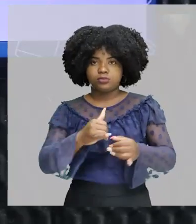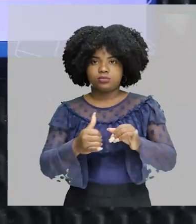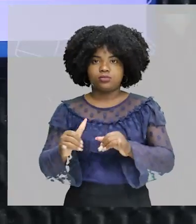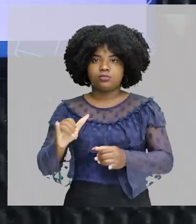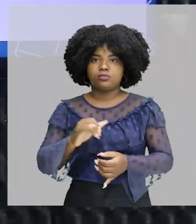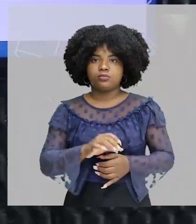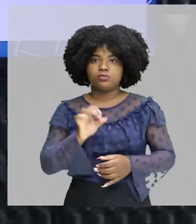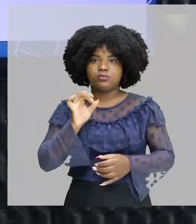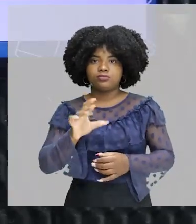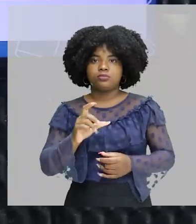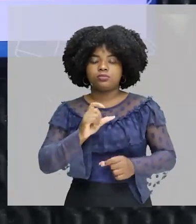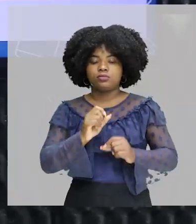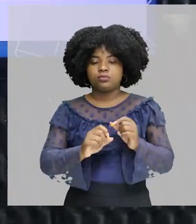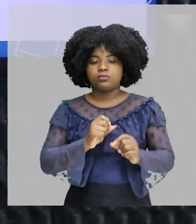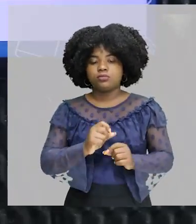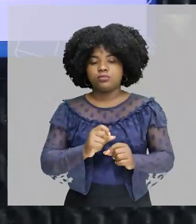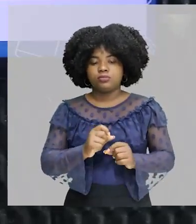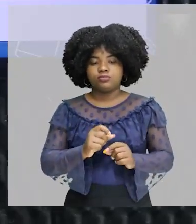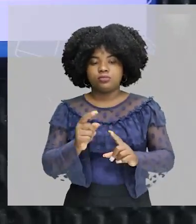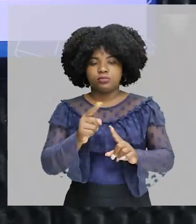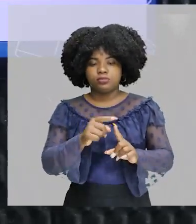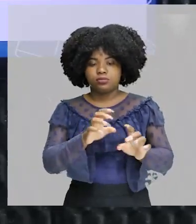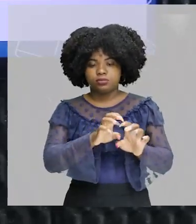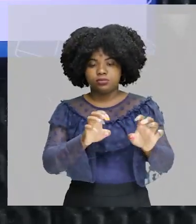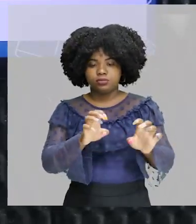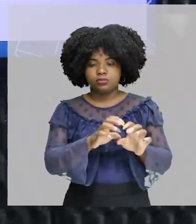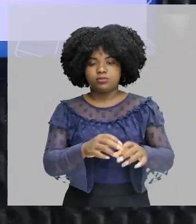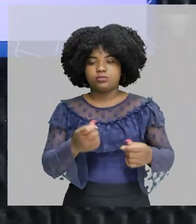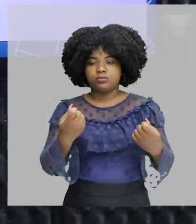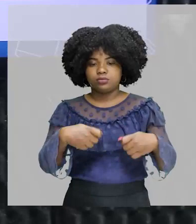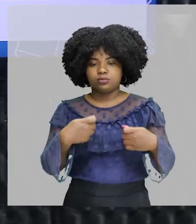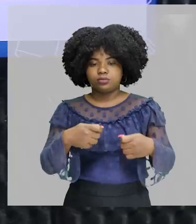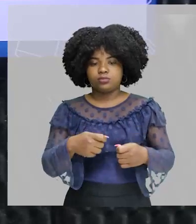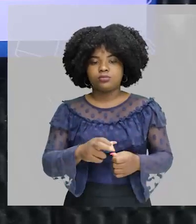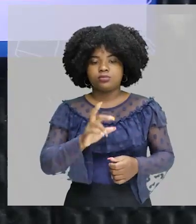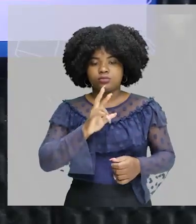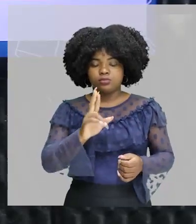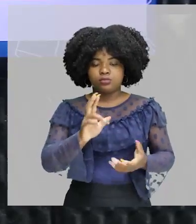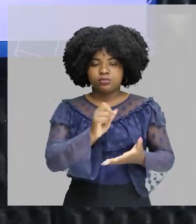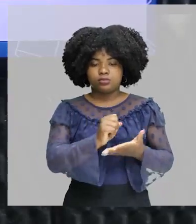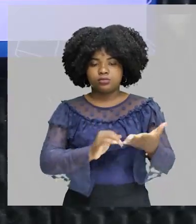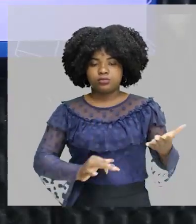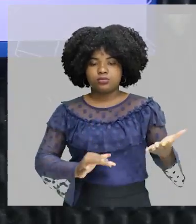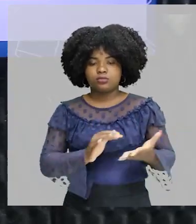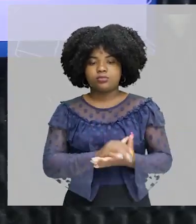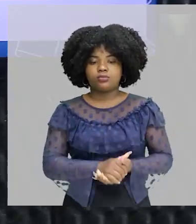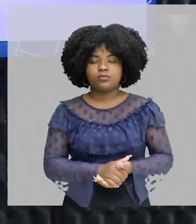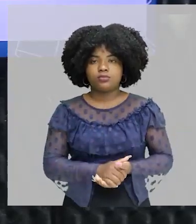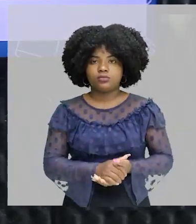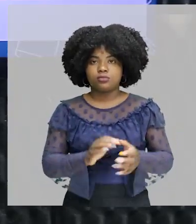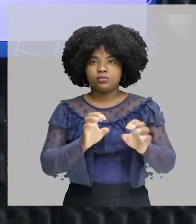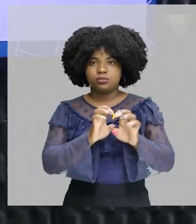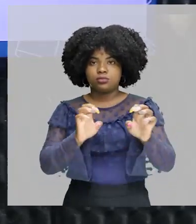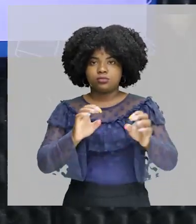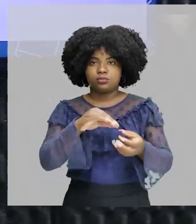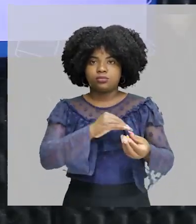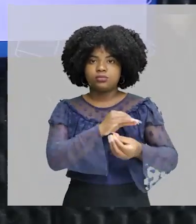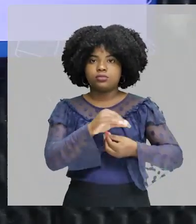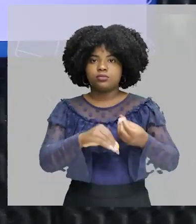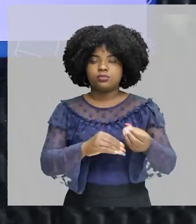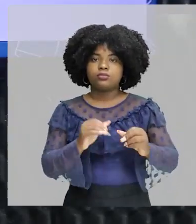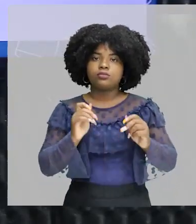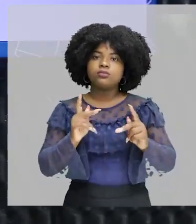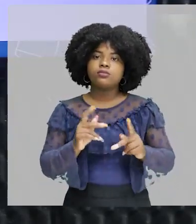que nós vamos precisar para resolver questões relacionadas aos cálculos químicos. Então,